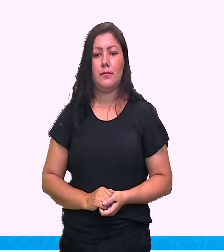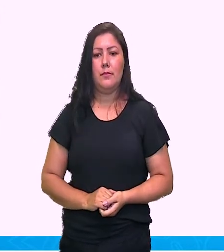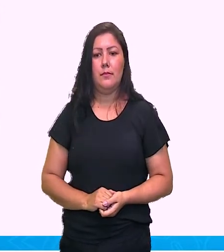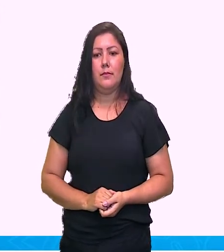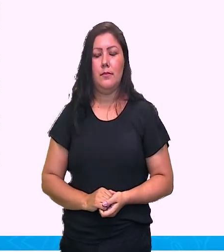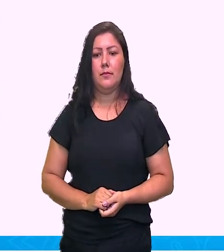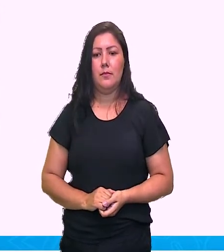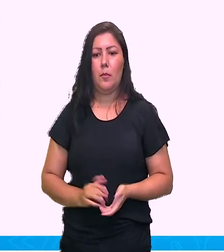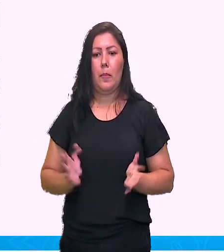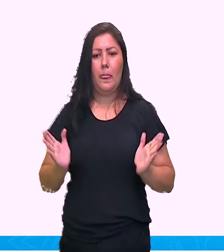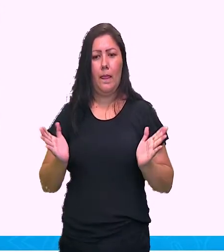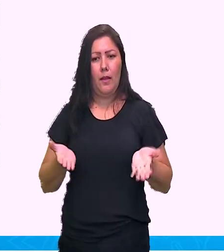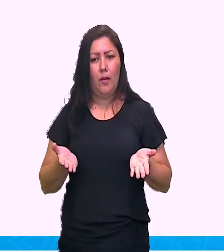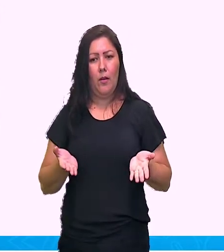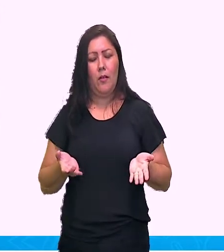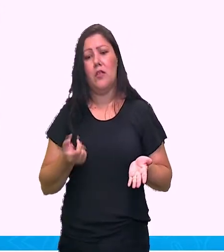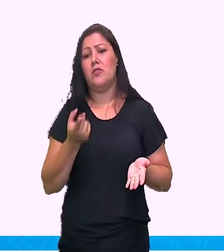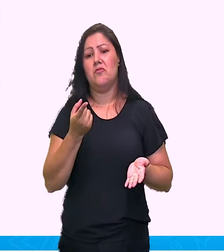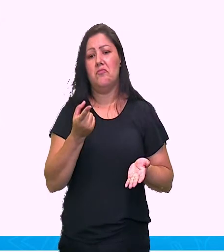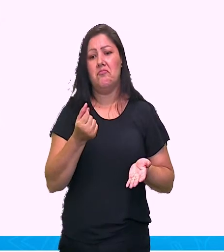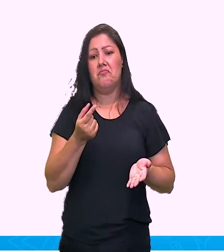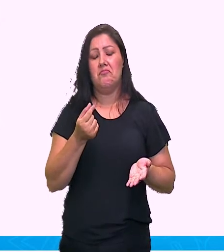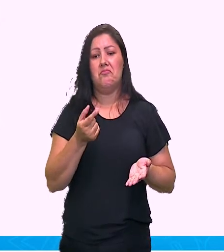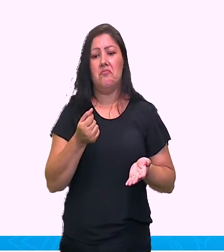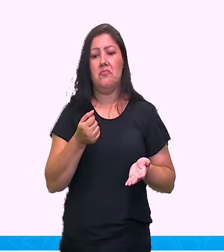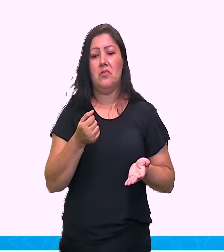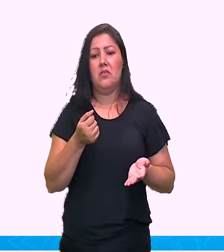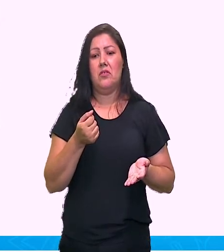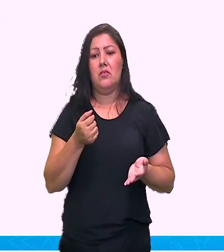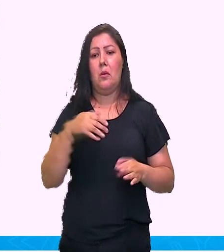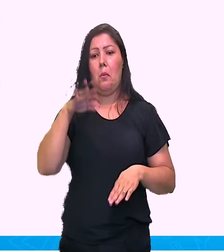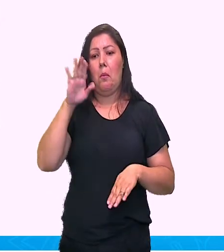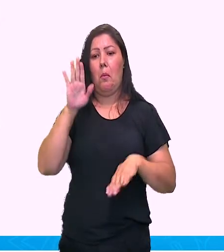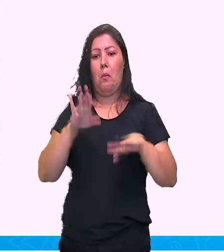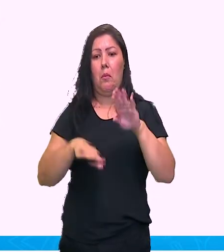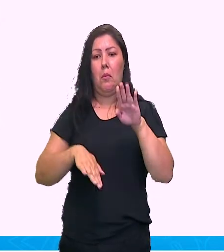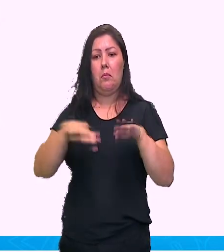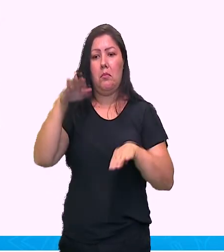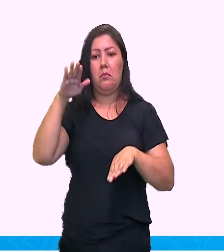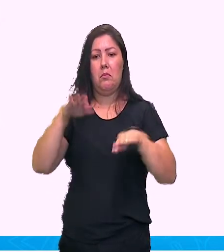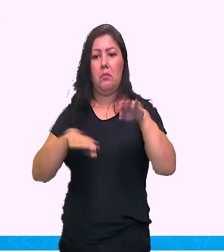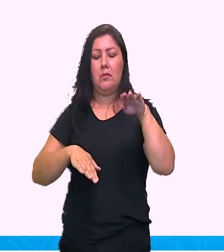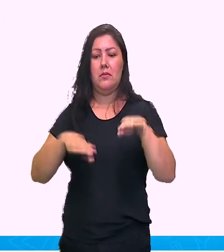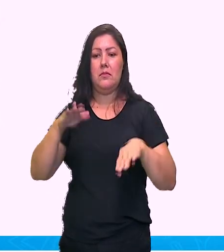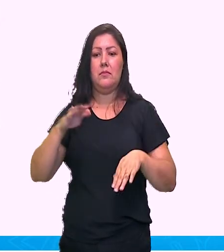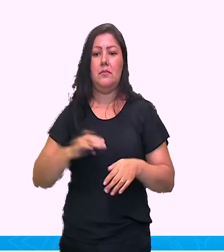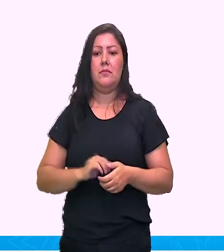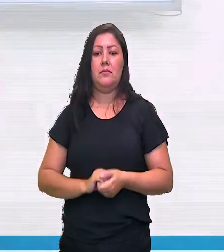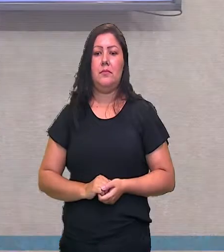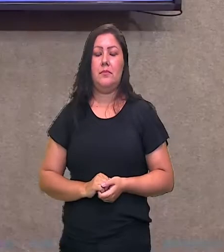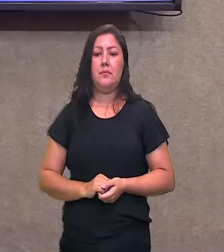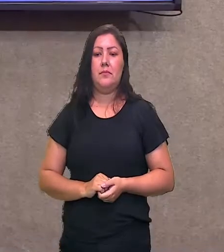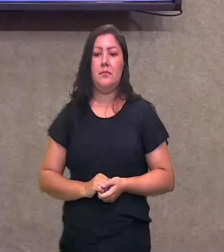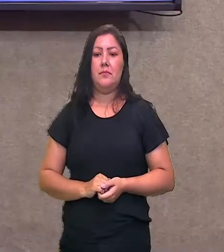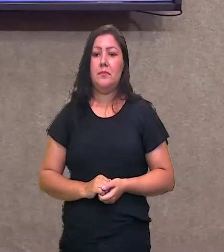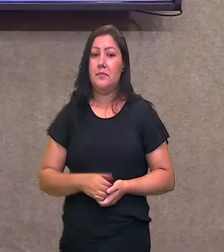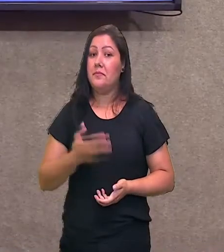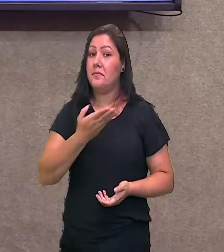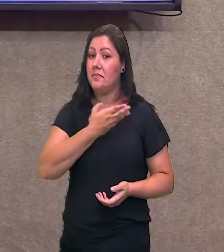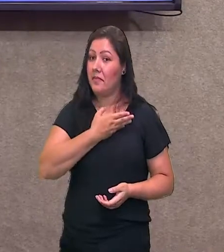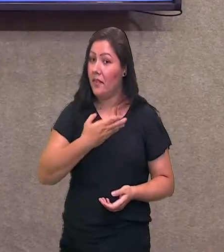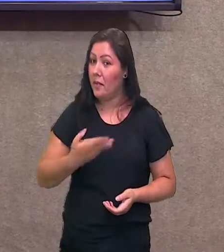Hoje, o dinheiro é volátil. O governo brasileiro, olha só como é que é a coisa.